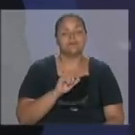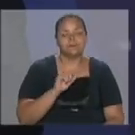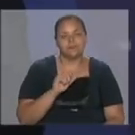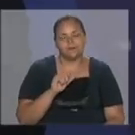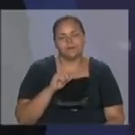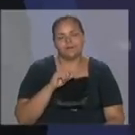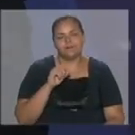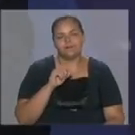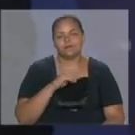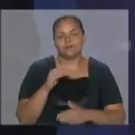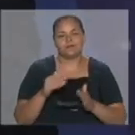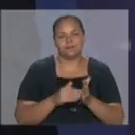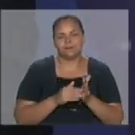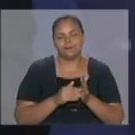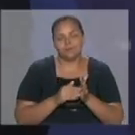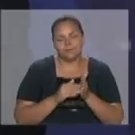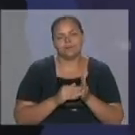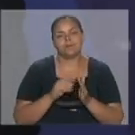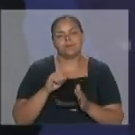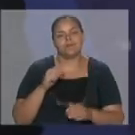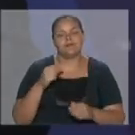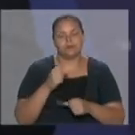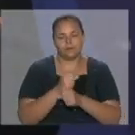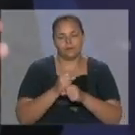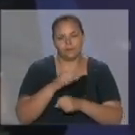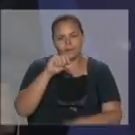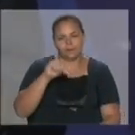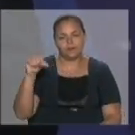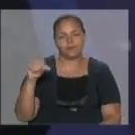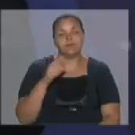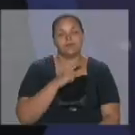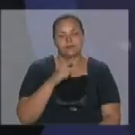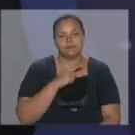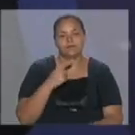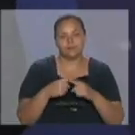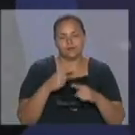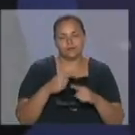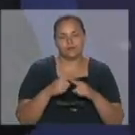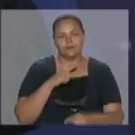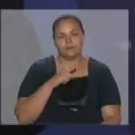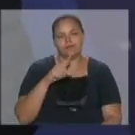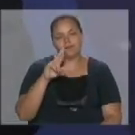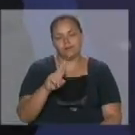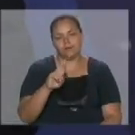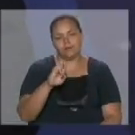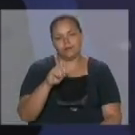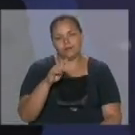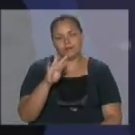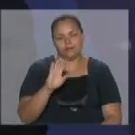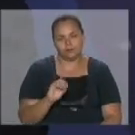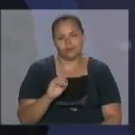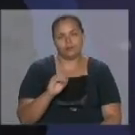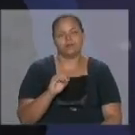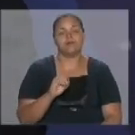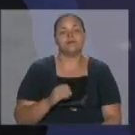ele desonera toda a cadeia. Então, lá em 99, tinha um porquê de ter o Repetro, né?